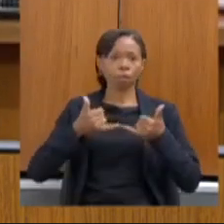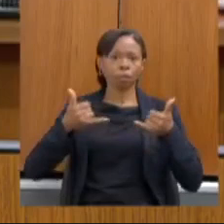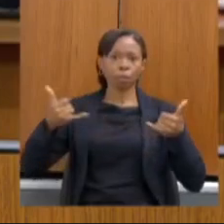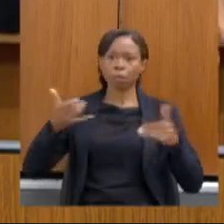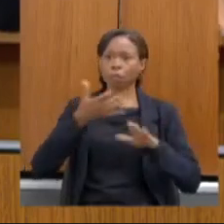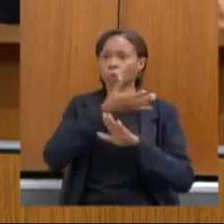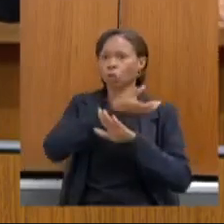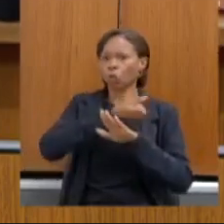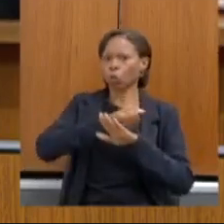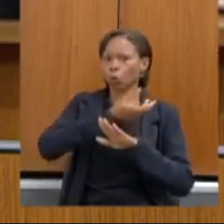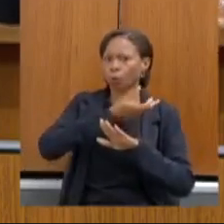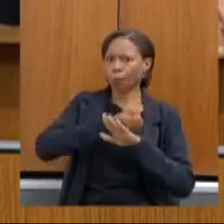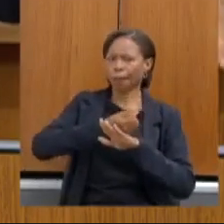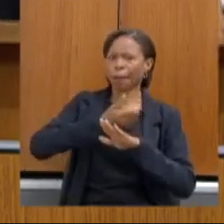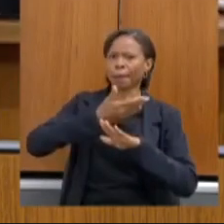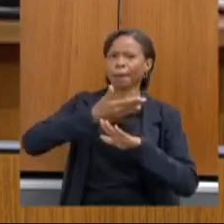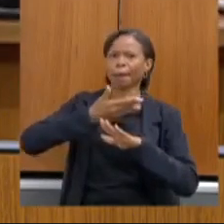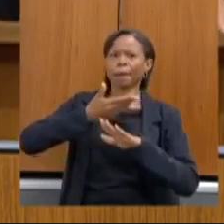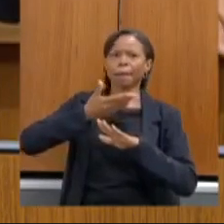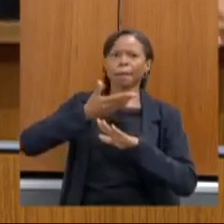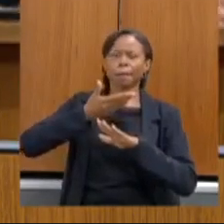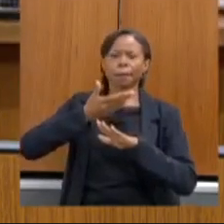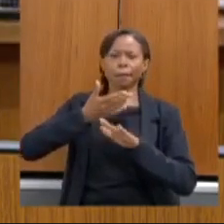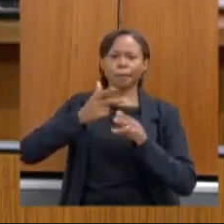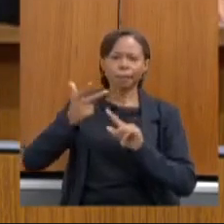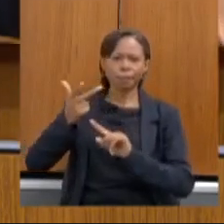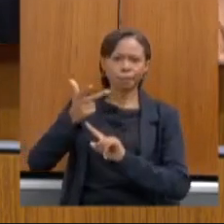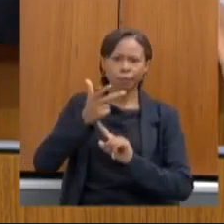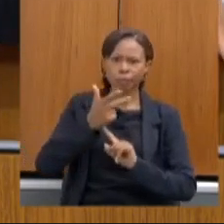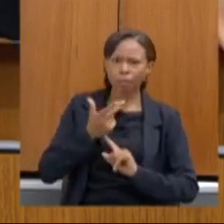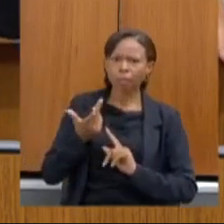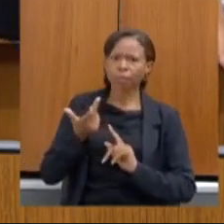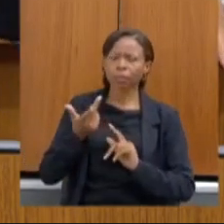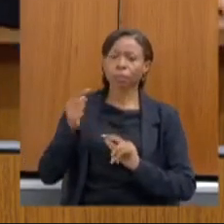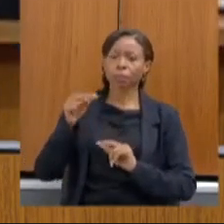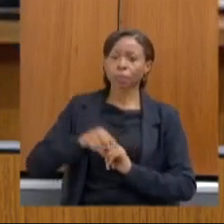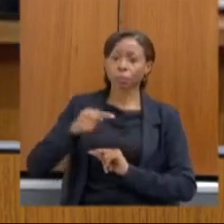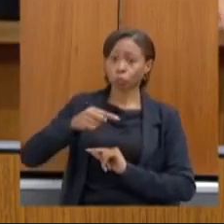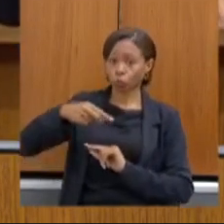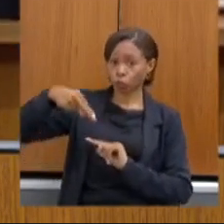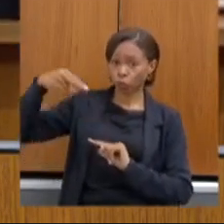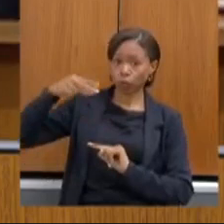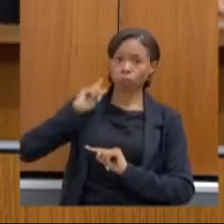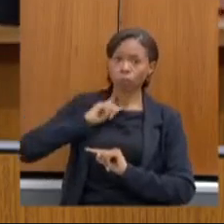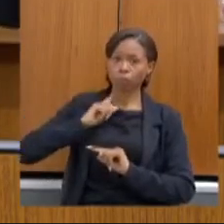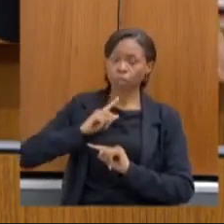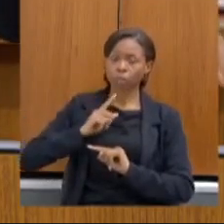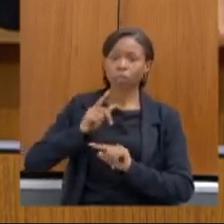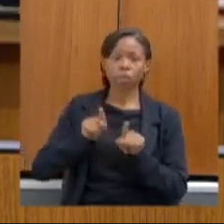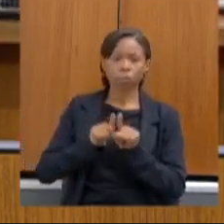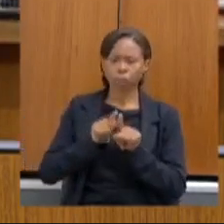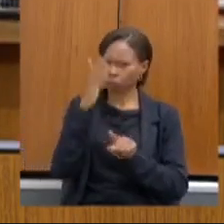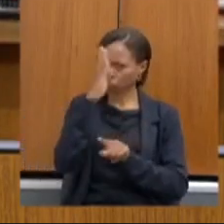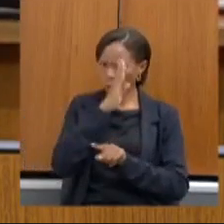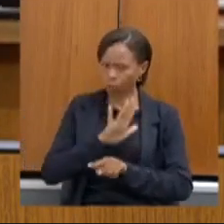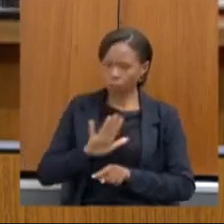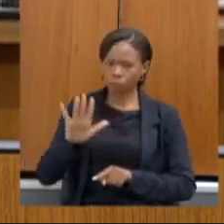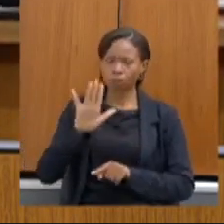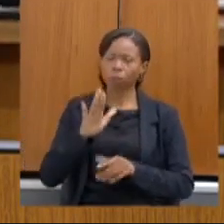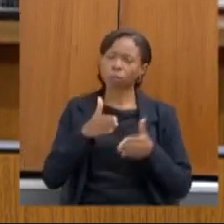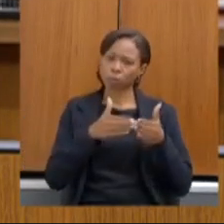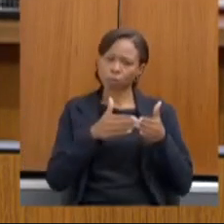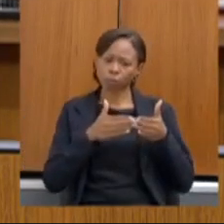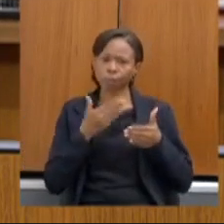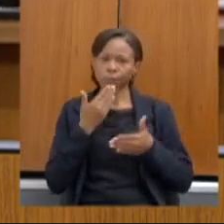fotovoltaica né não só para Norte Minas para Minas Gerais e para o Brasil então é para que o governador né